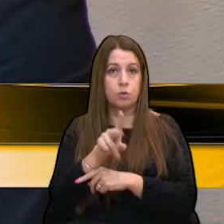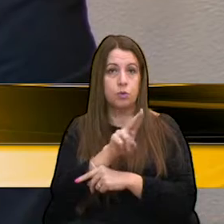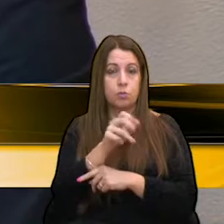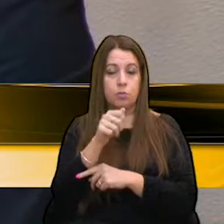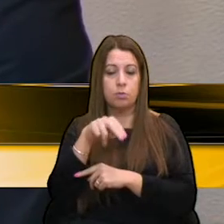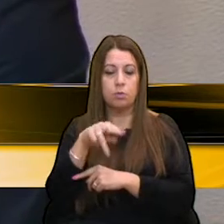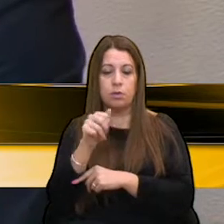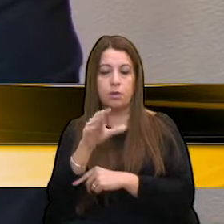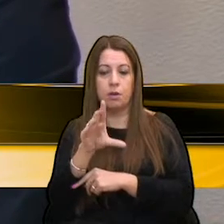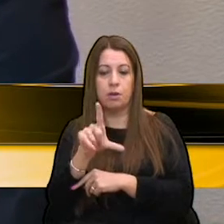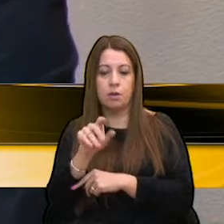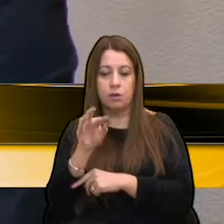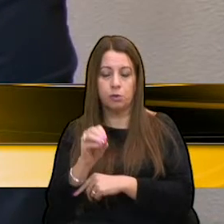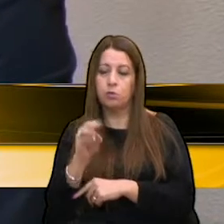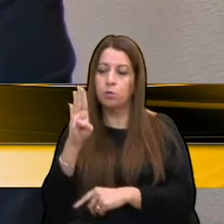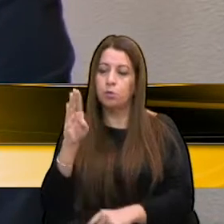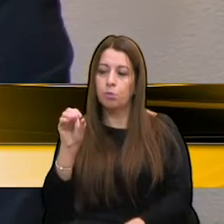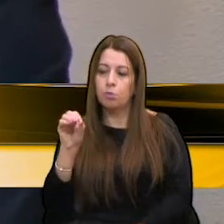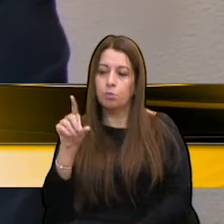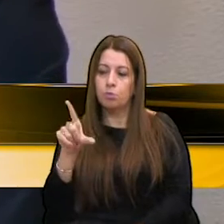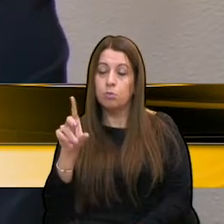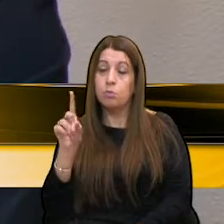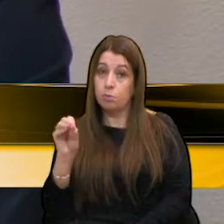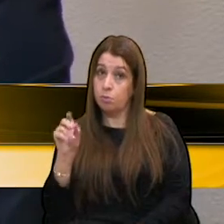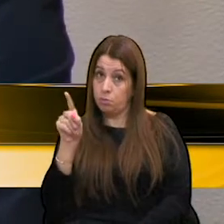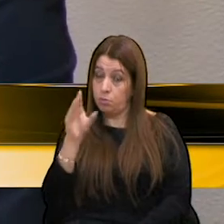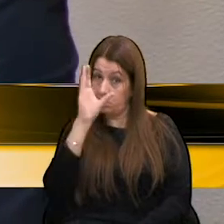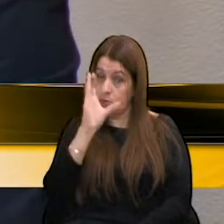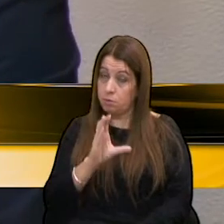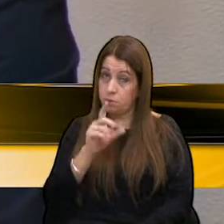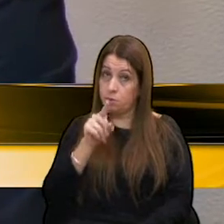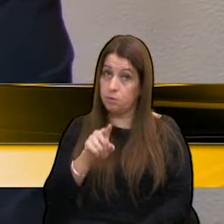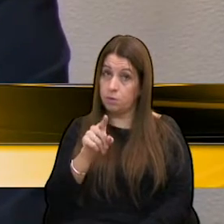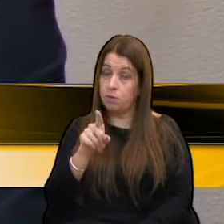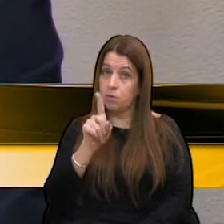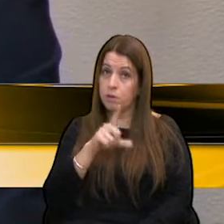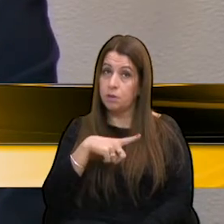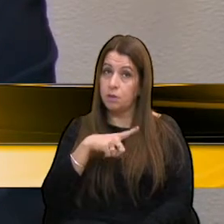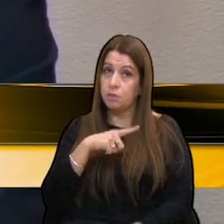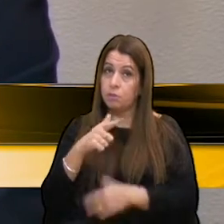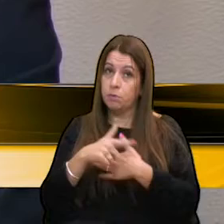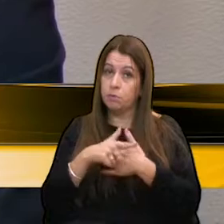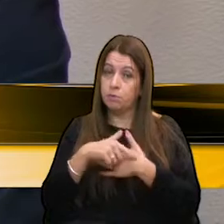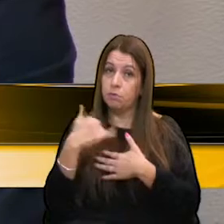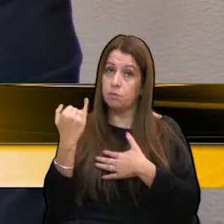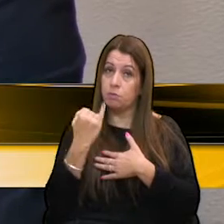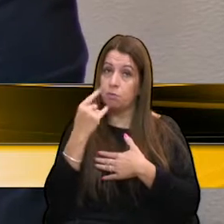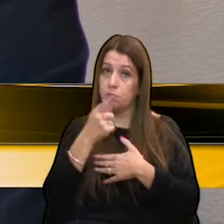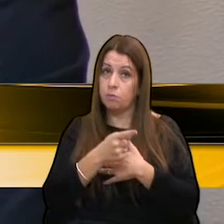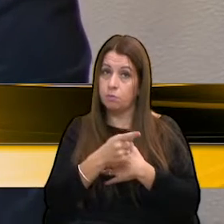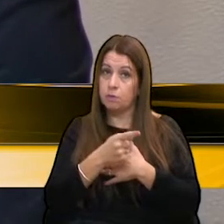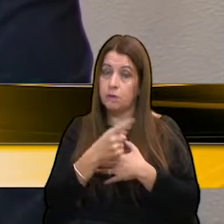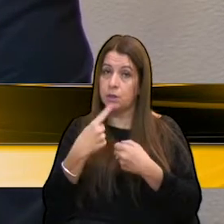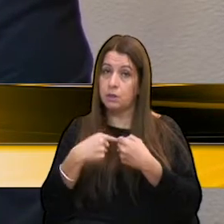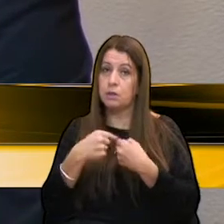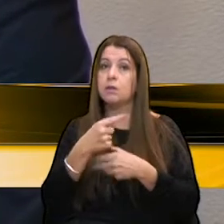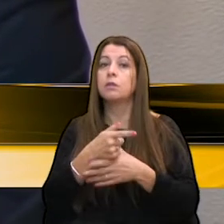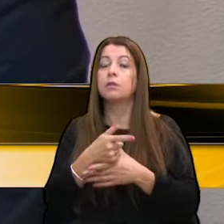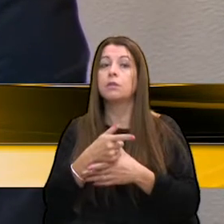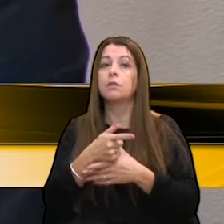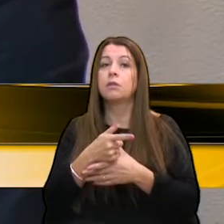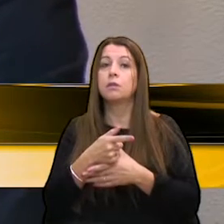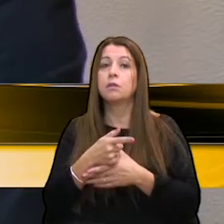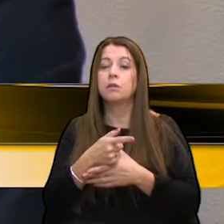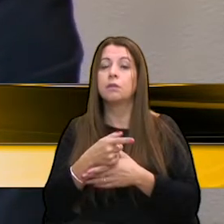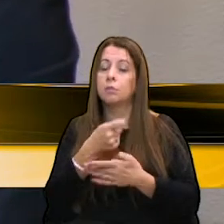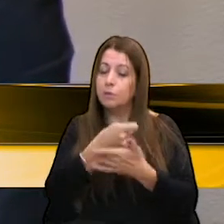nome de Anacleto Boldo, este cidadão que justamente teve um papel importante na nossa cidade, né?